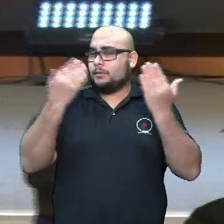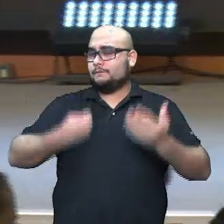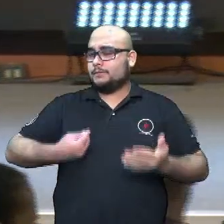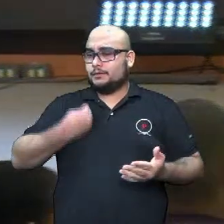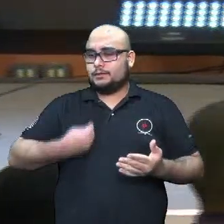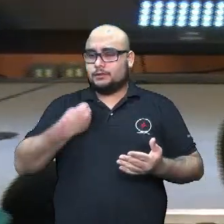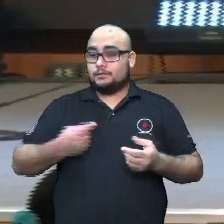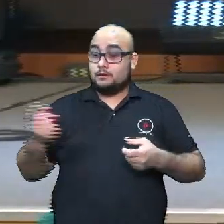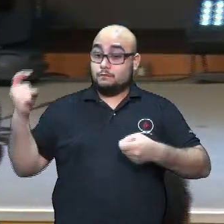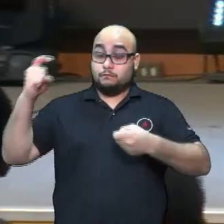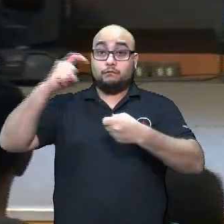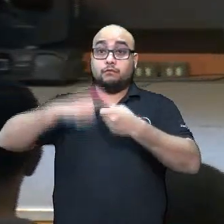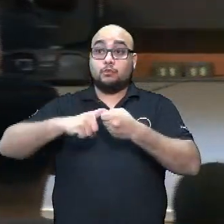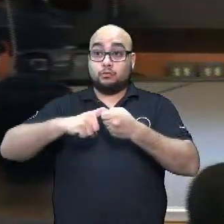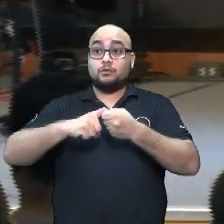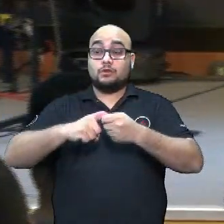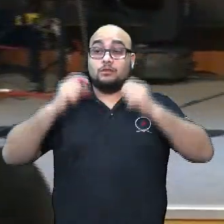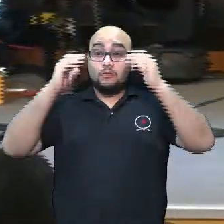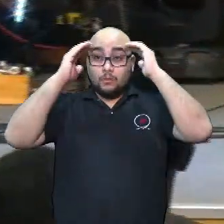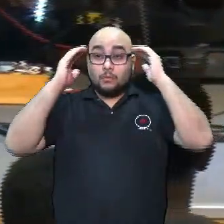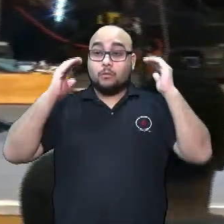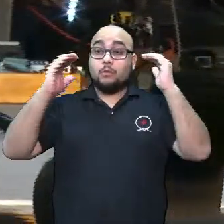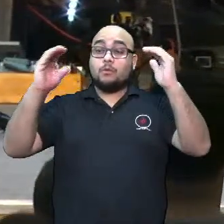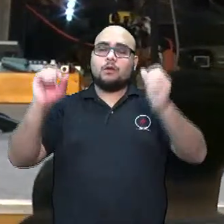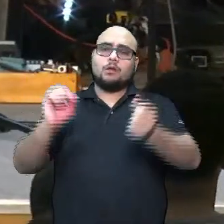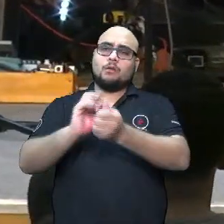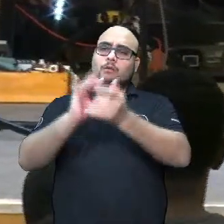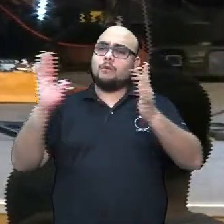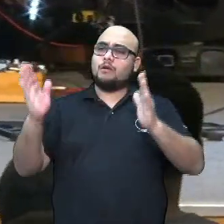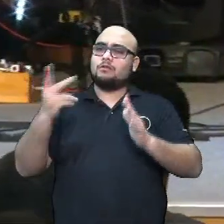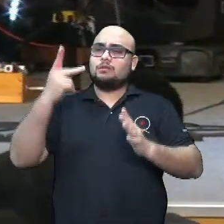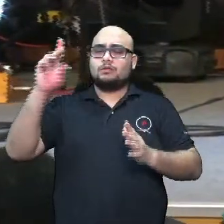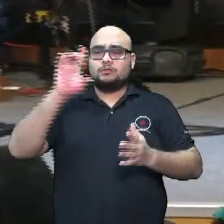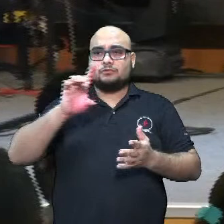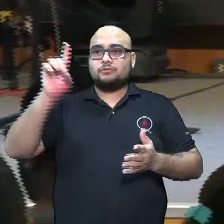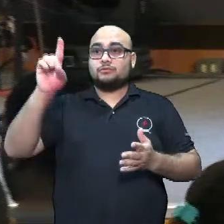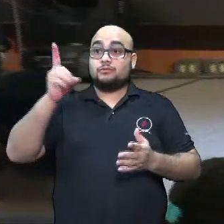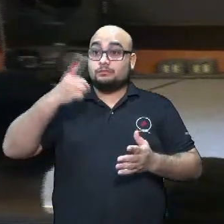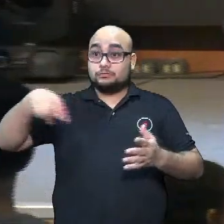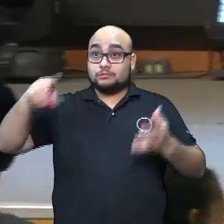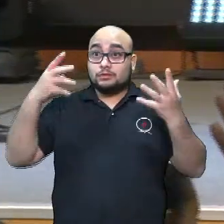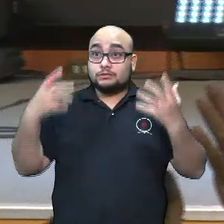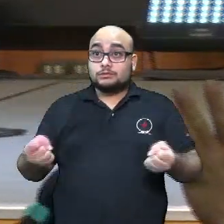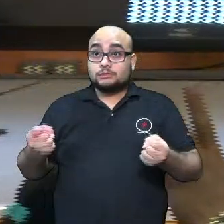para o louvor do nome do nosso Deus. Você recebeu essa palavra?